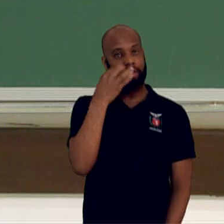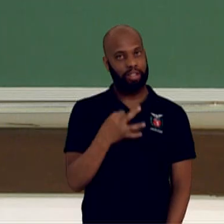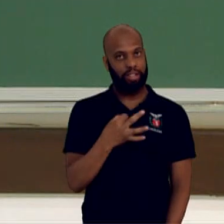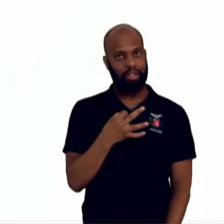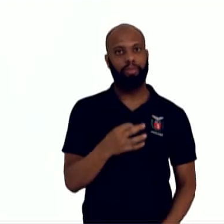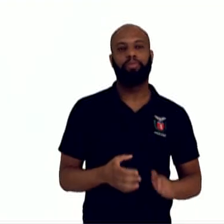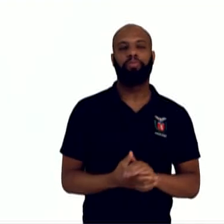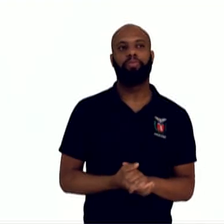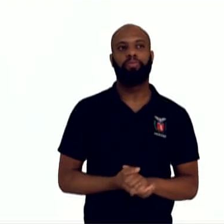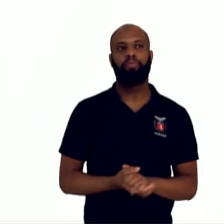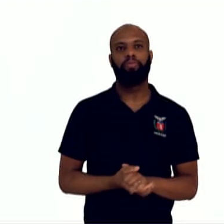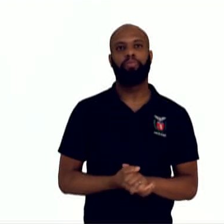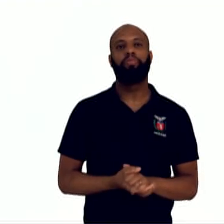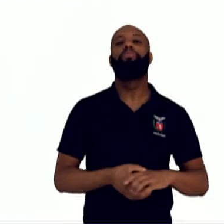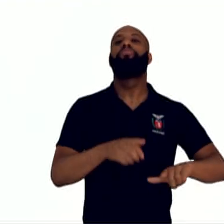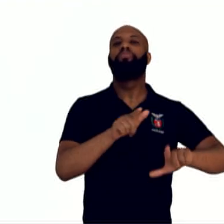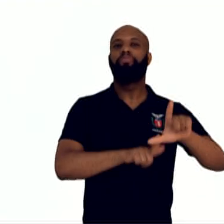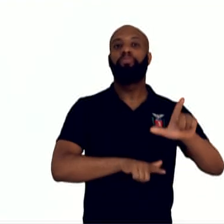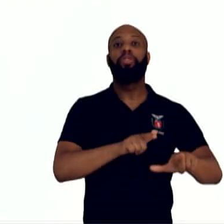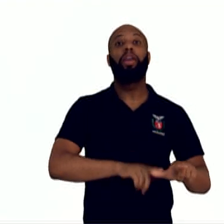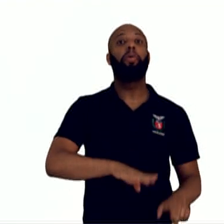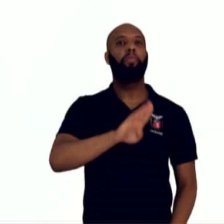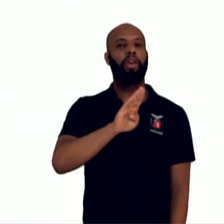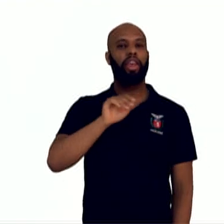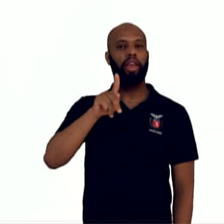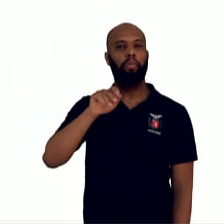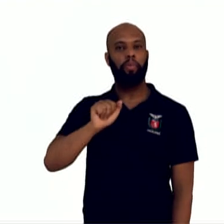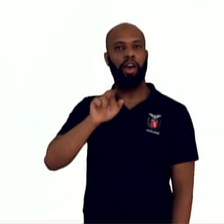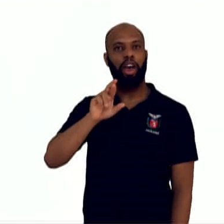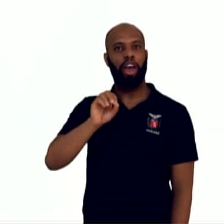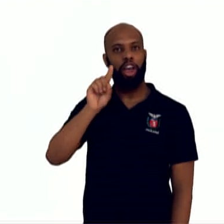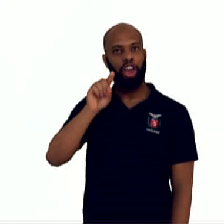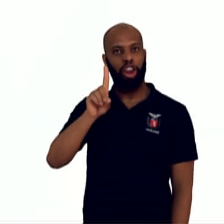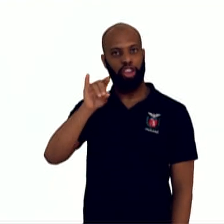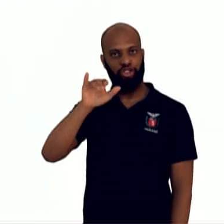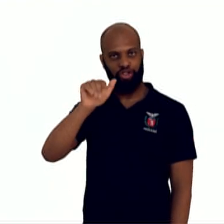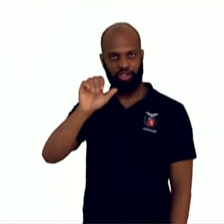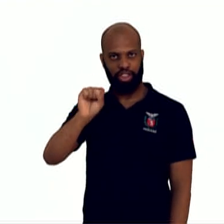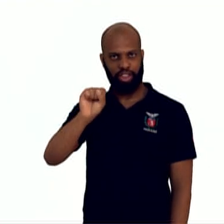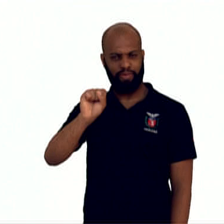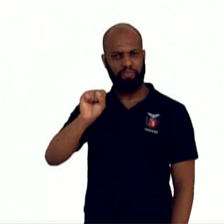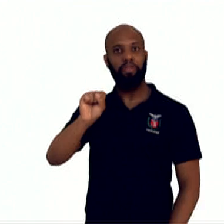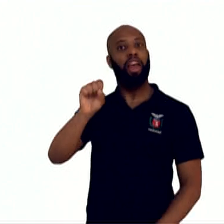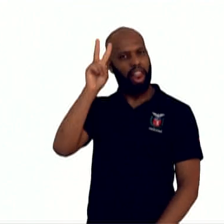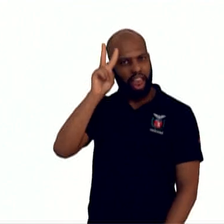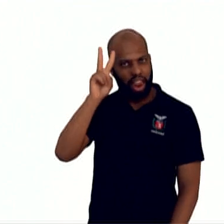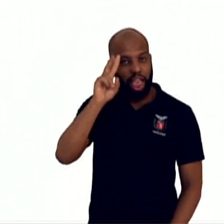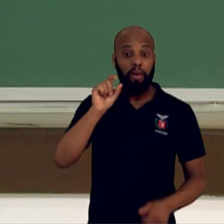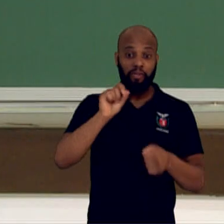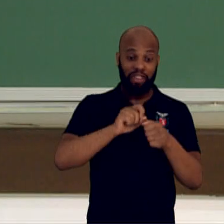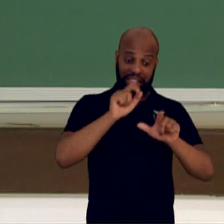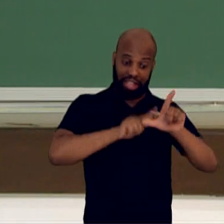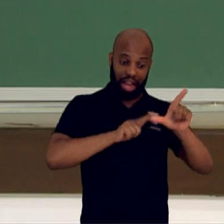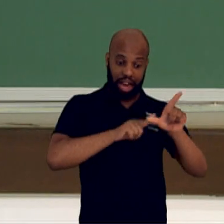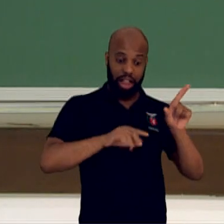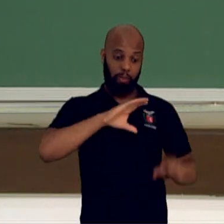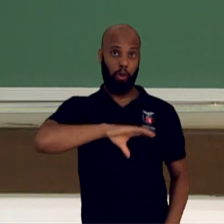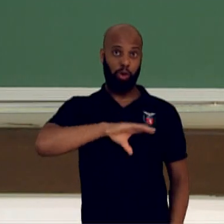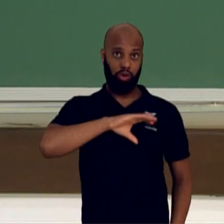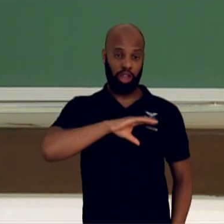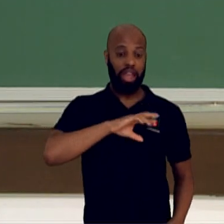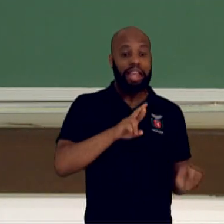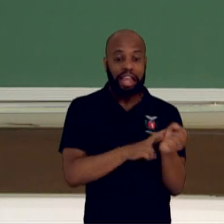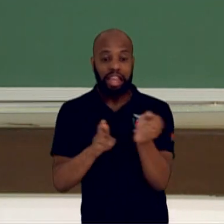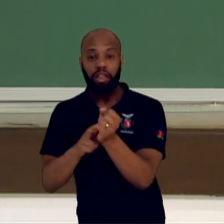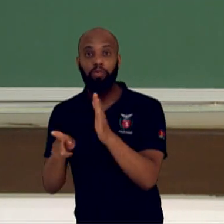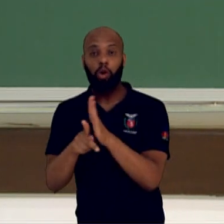ou a B? Olha só, letra B, paródias, né? Lembrem que eles faziam as letras em português e